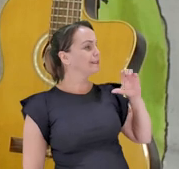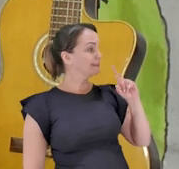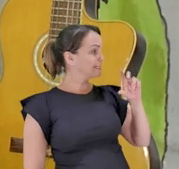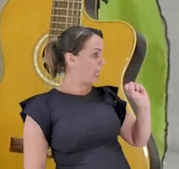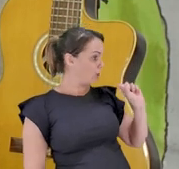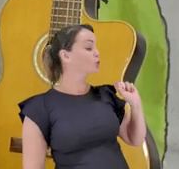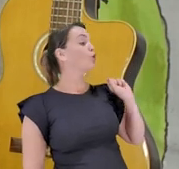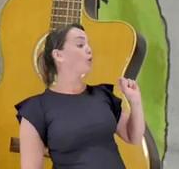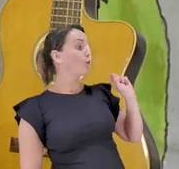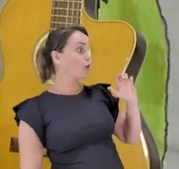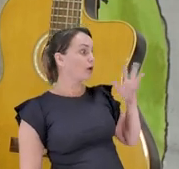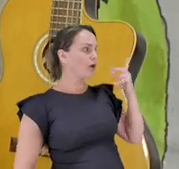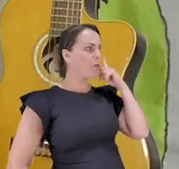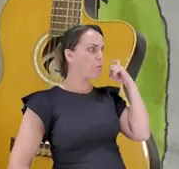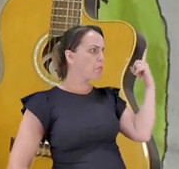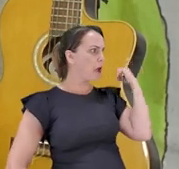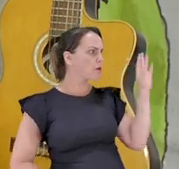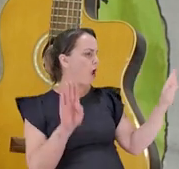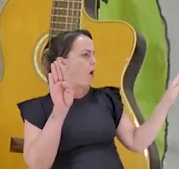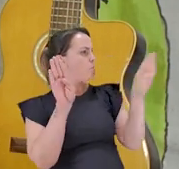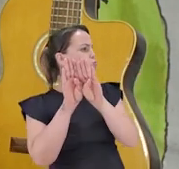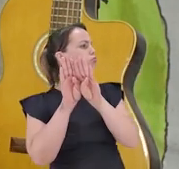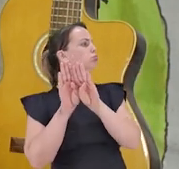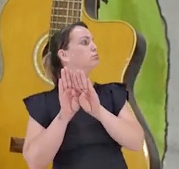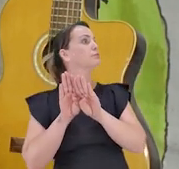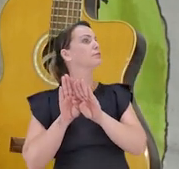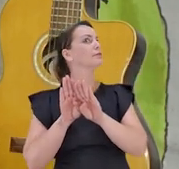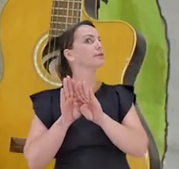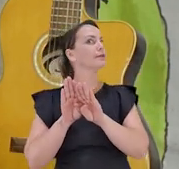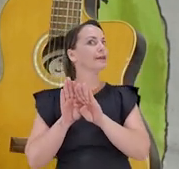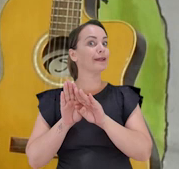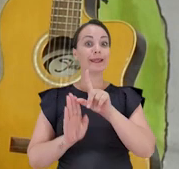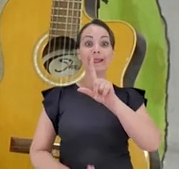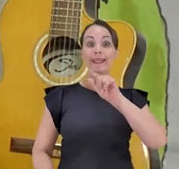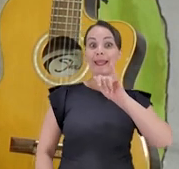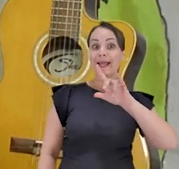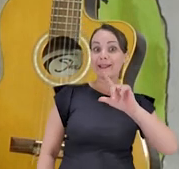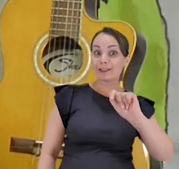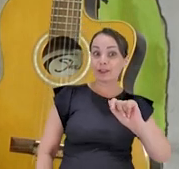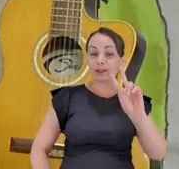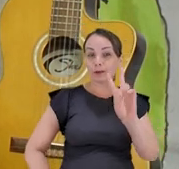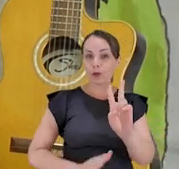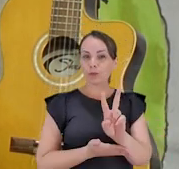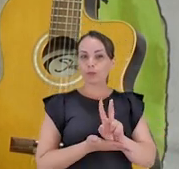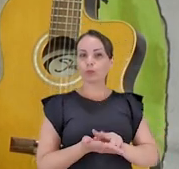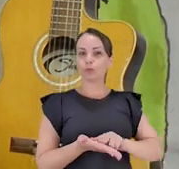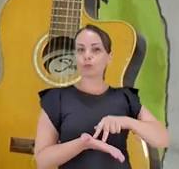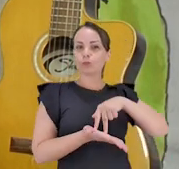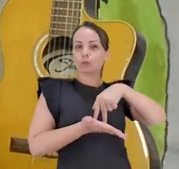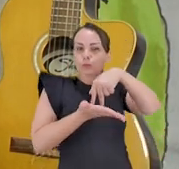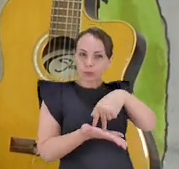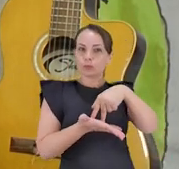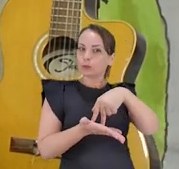assim, com o barulho da porta, que a dona Lili se levantou,